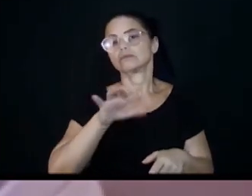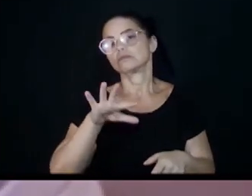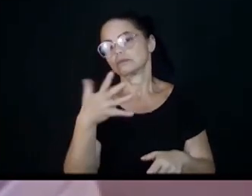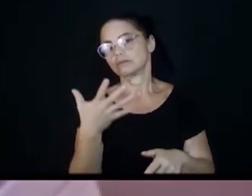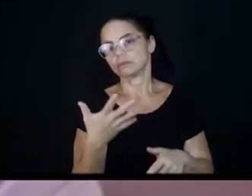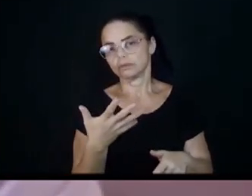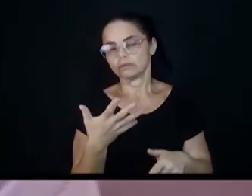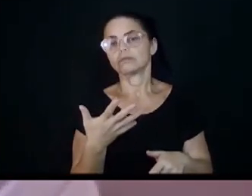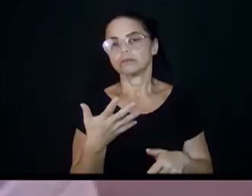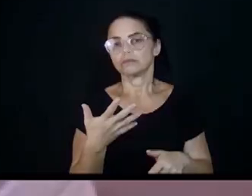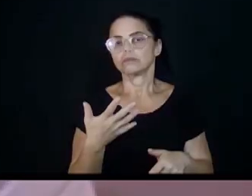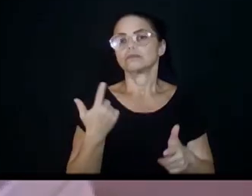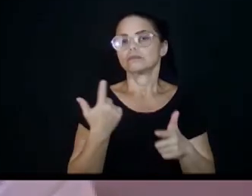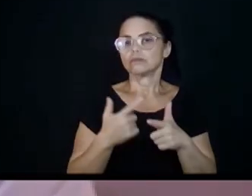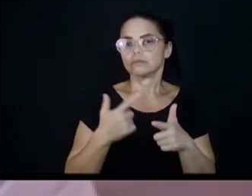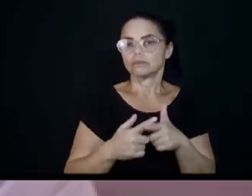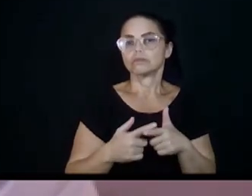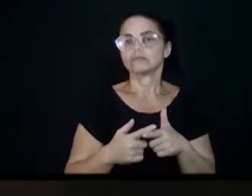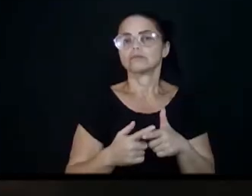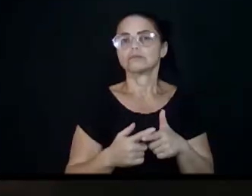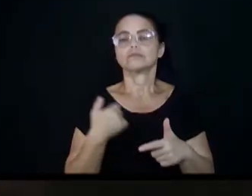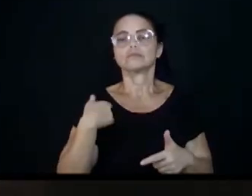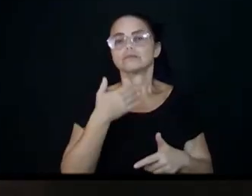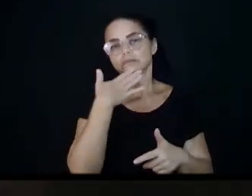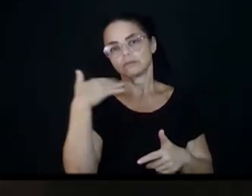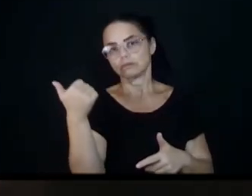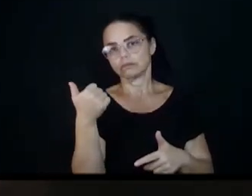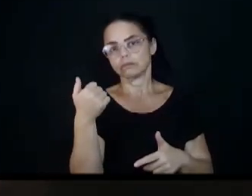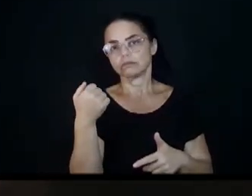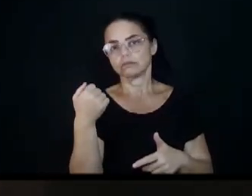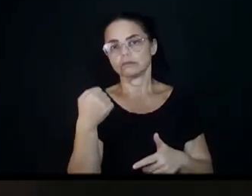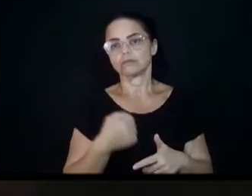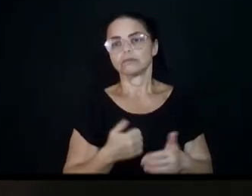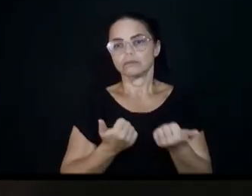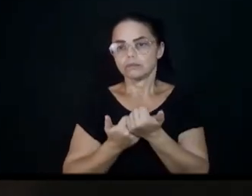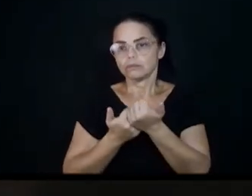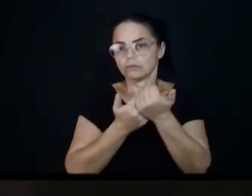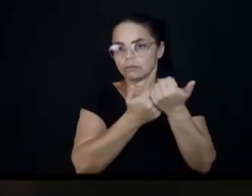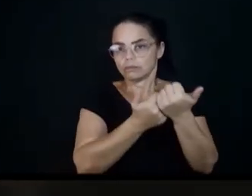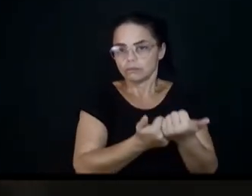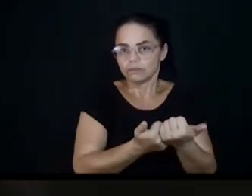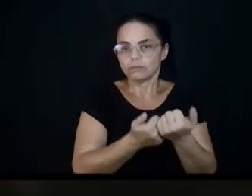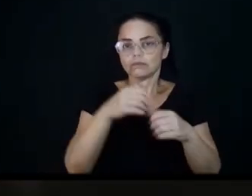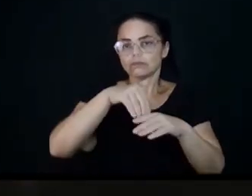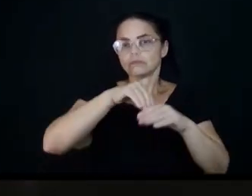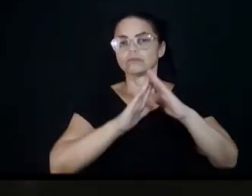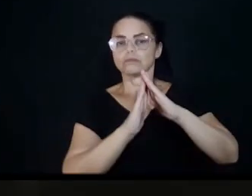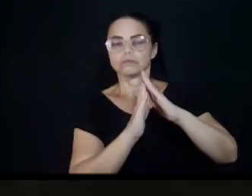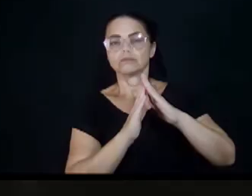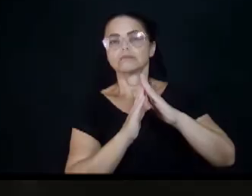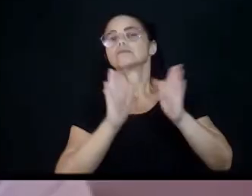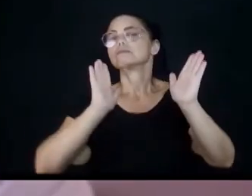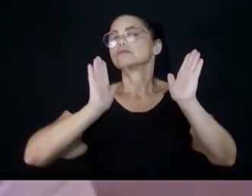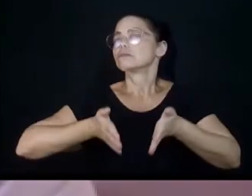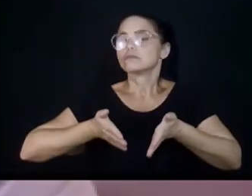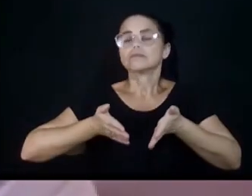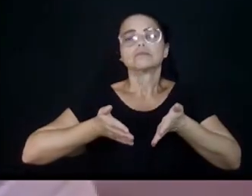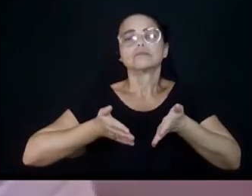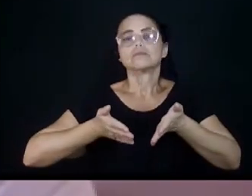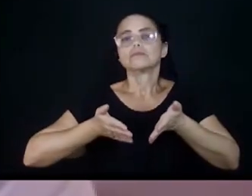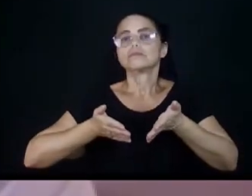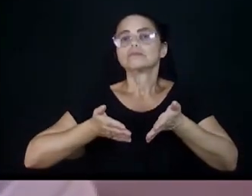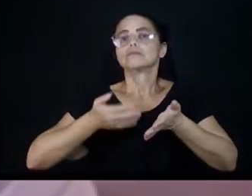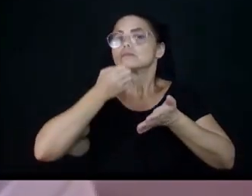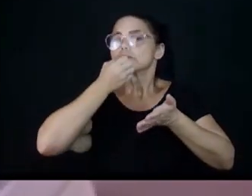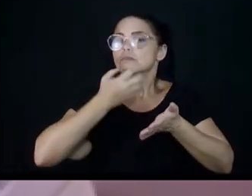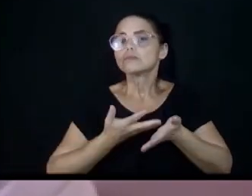porque a partir daí ele melhora. Se você tem um apoio, né, dentro de casa, já é ali um grande caminho andado para